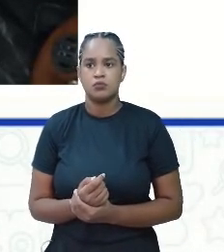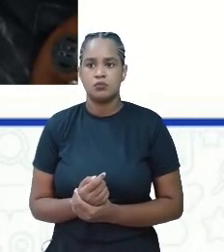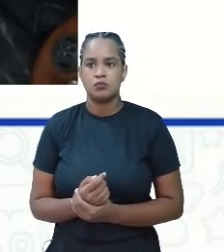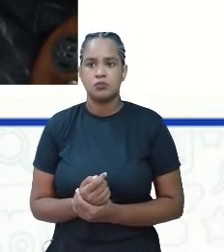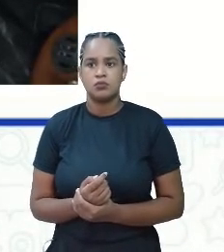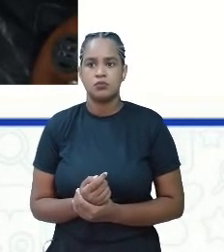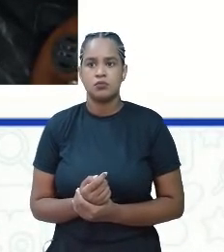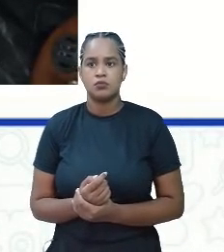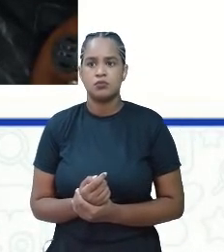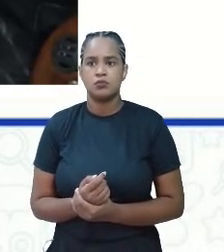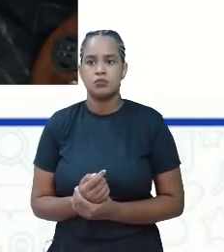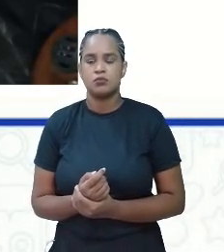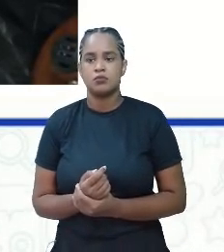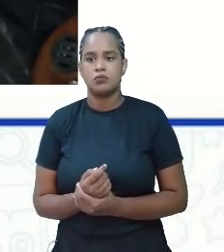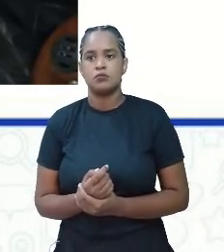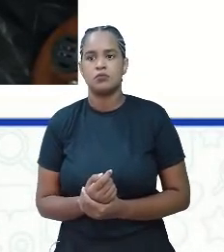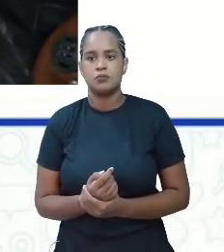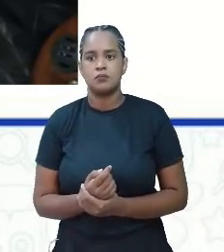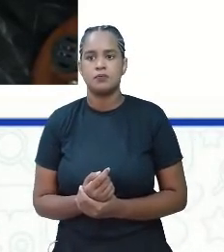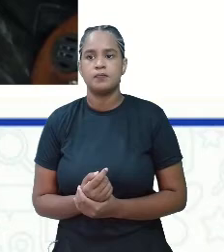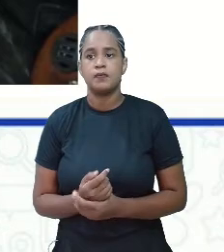Fácil de transportar.